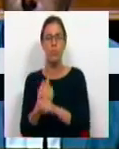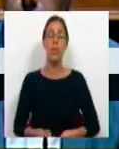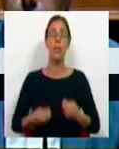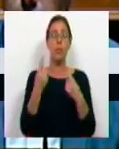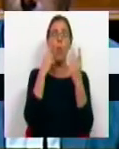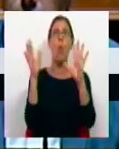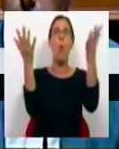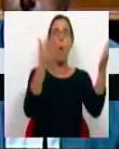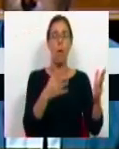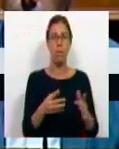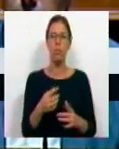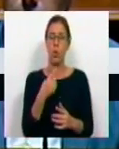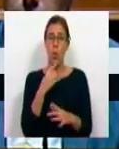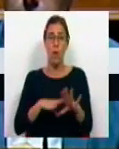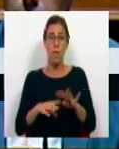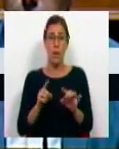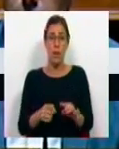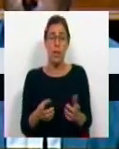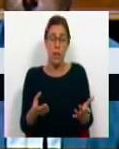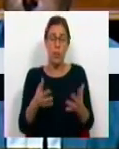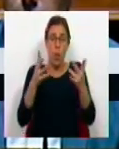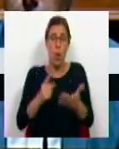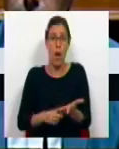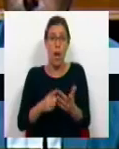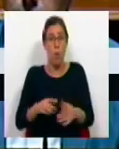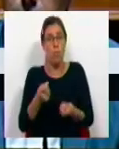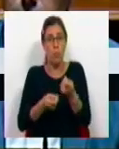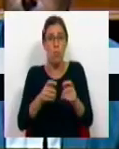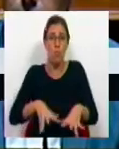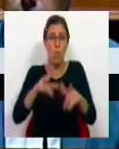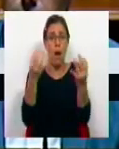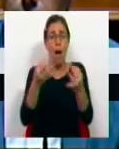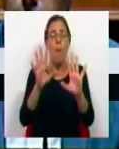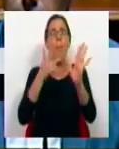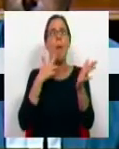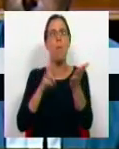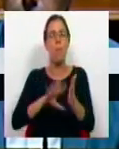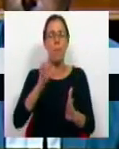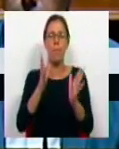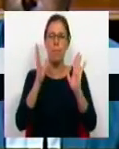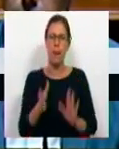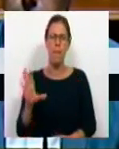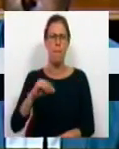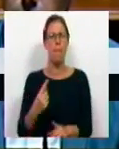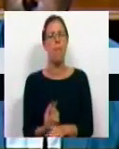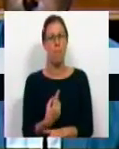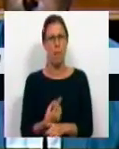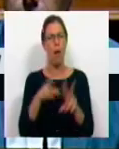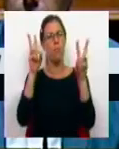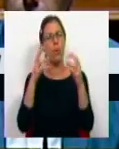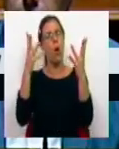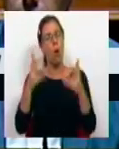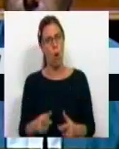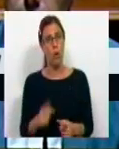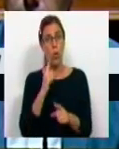investimento público. É muito o que conseguimos fazer com este orçamento, ele é um progresso. Mas a verdade é que o país precisa de muito mais em matéria